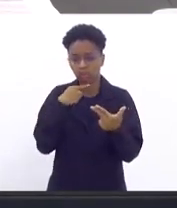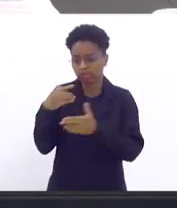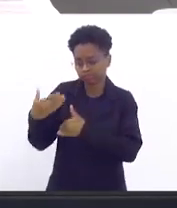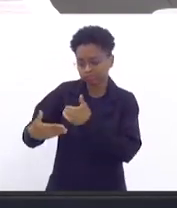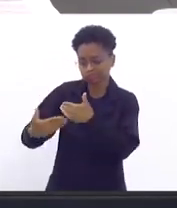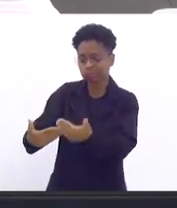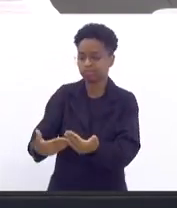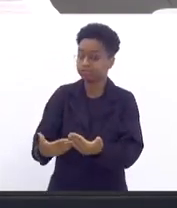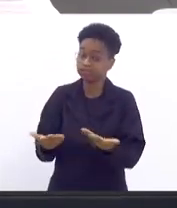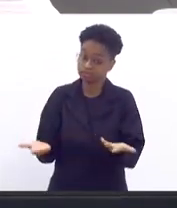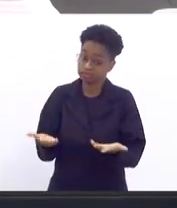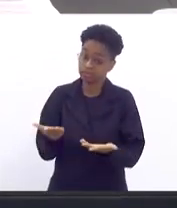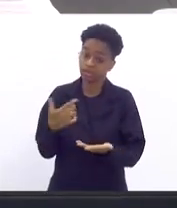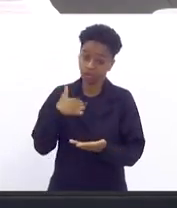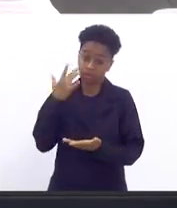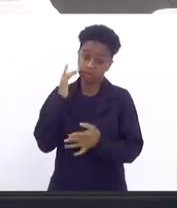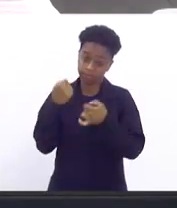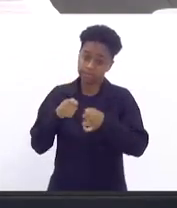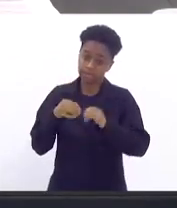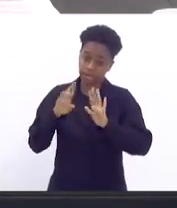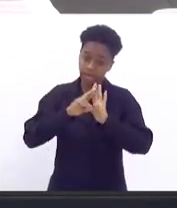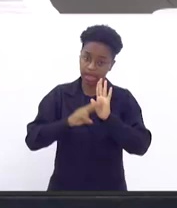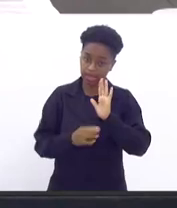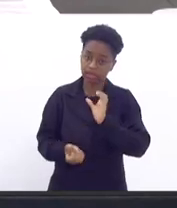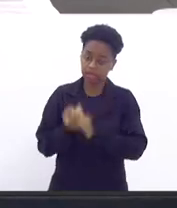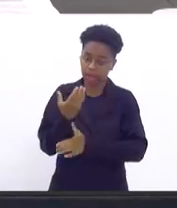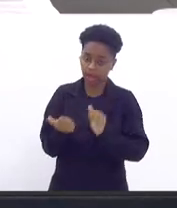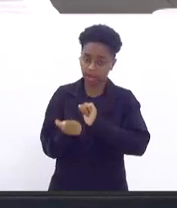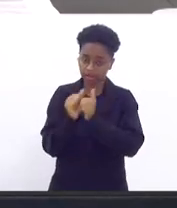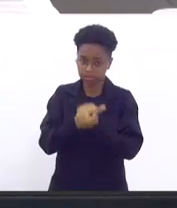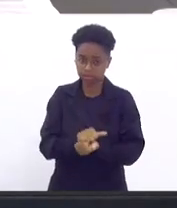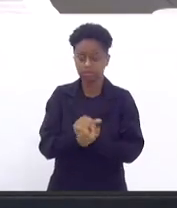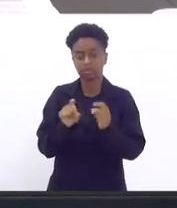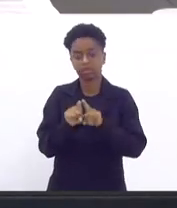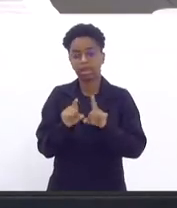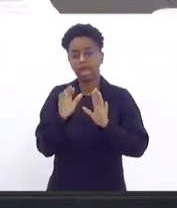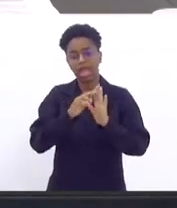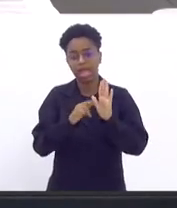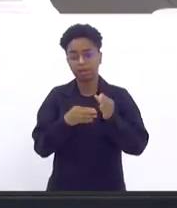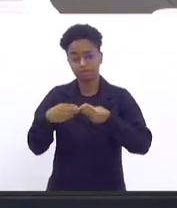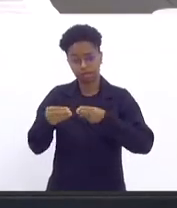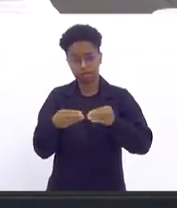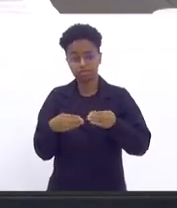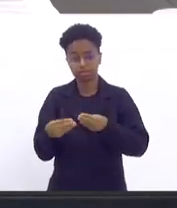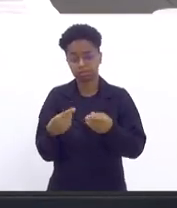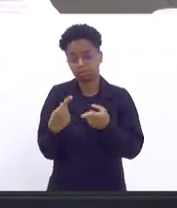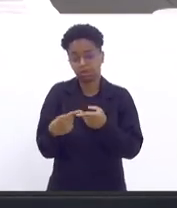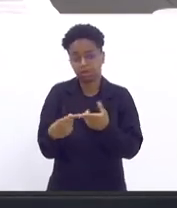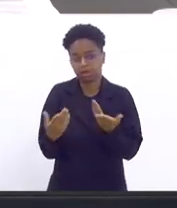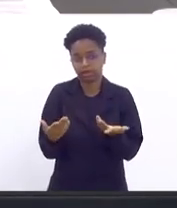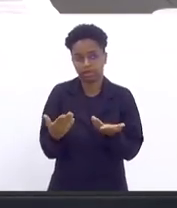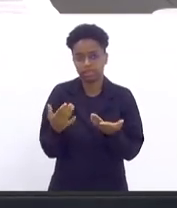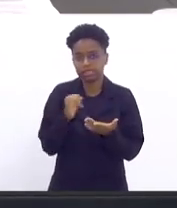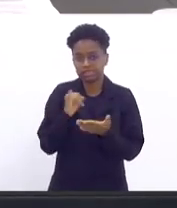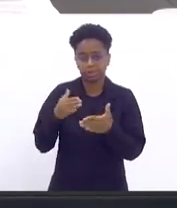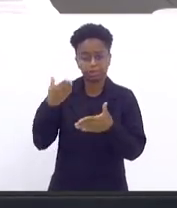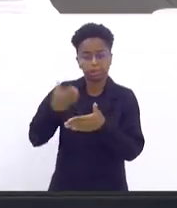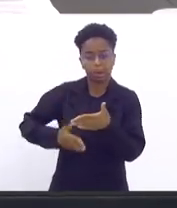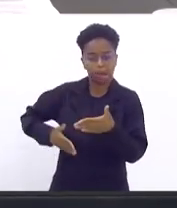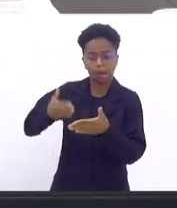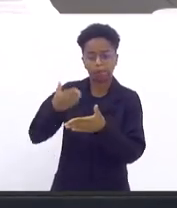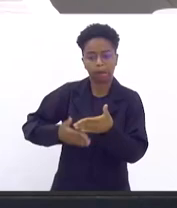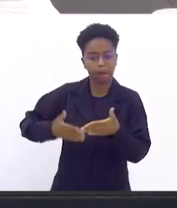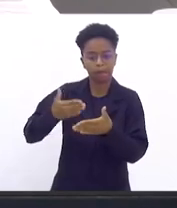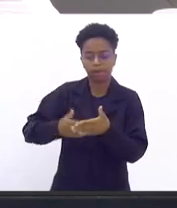aí a gente cria uma regra faz adaptação e uma regra flexível porque não tá avançando na polêmica